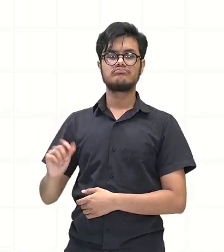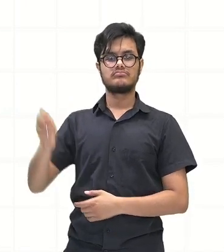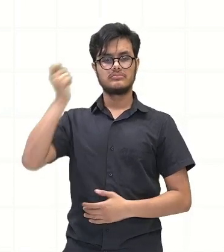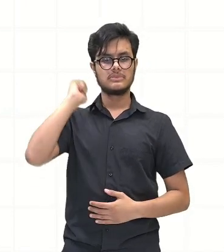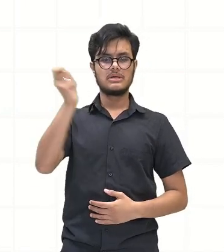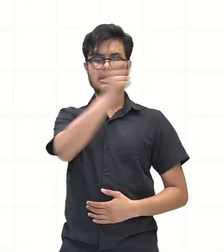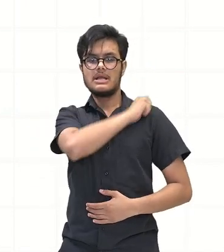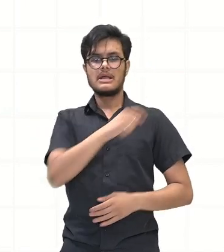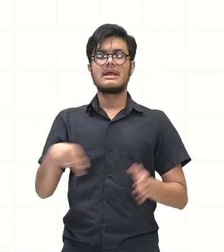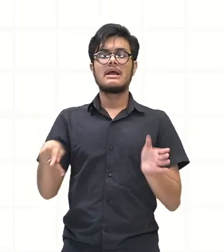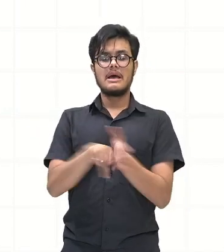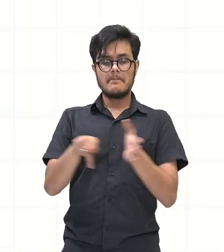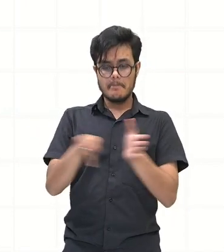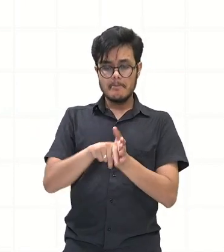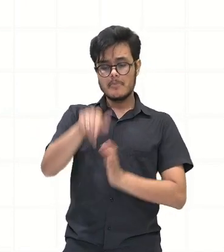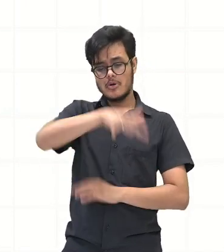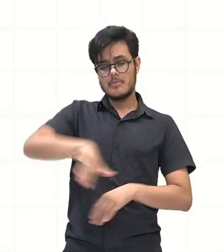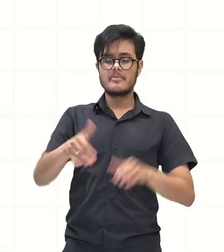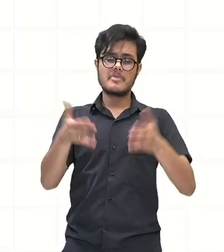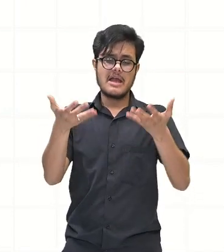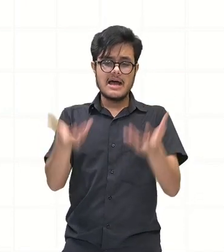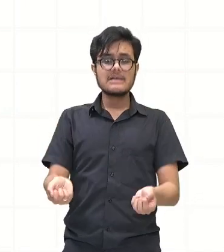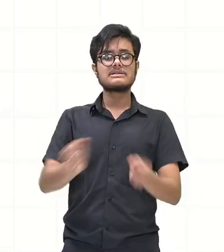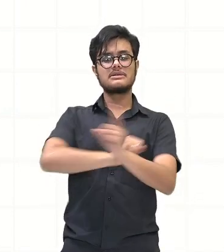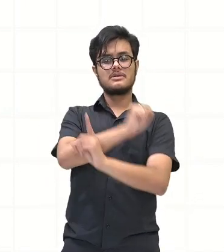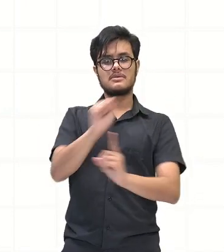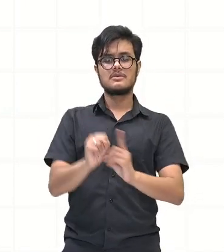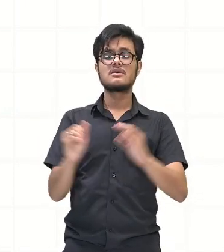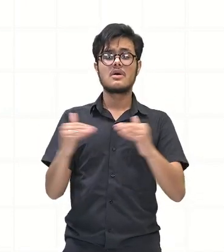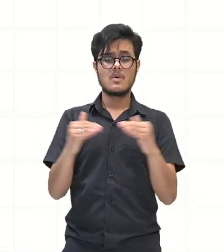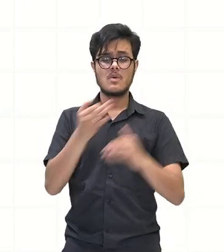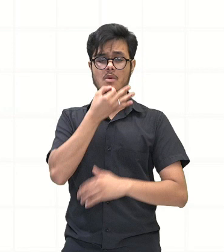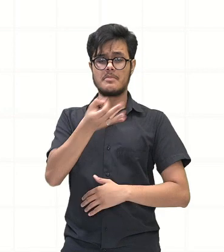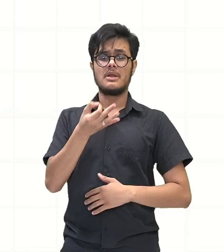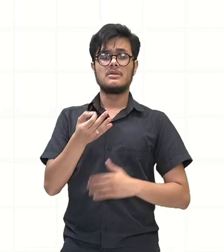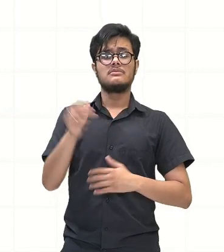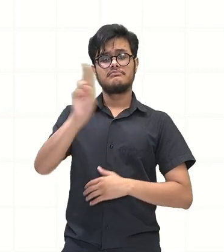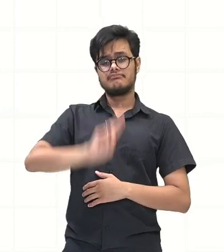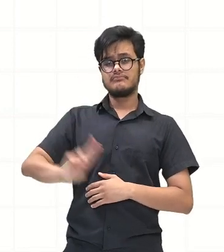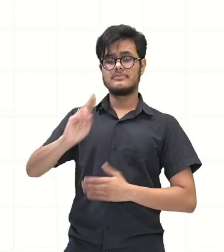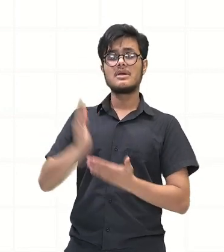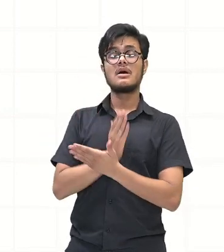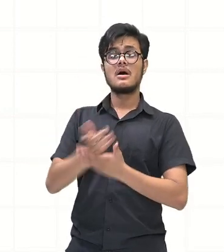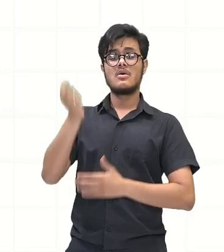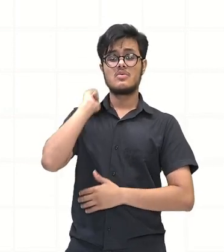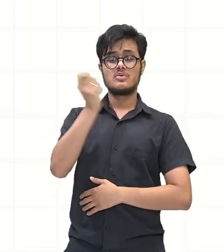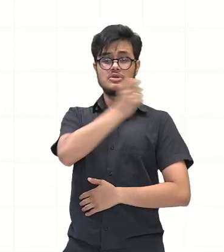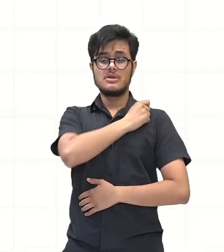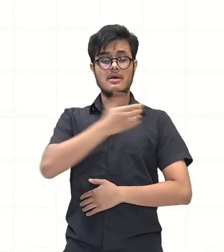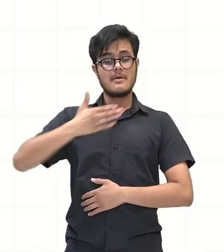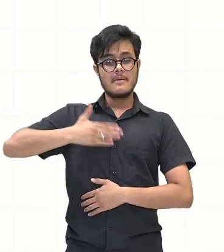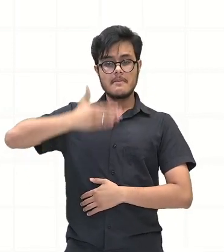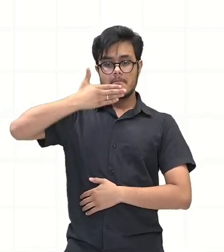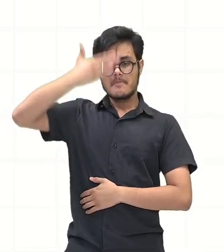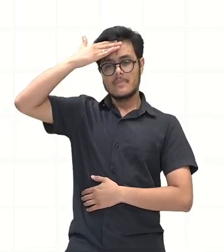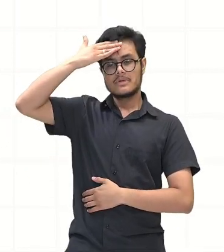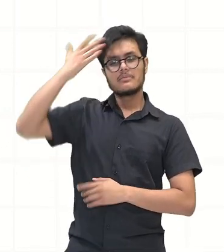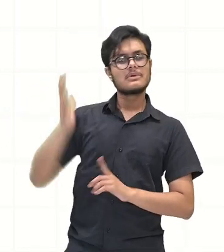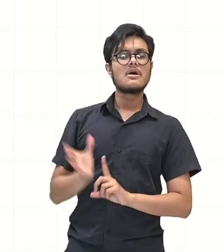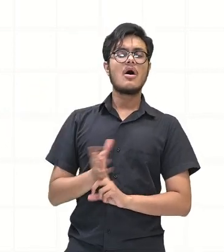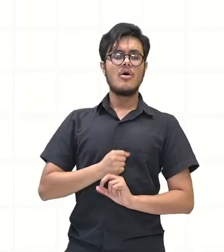sistema social vigente. Ele utilizava ali utilização de escravizados muçulmanos capturados. Por que,